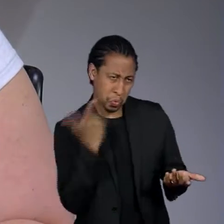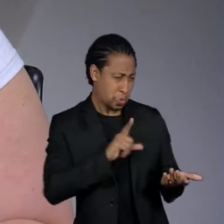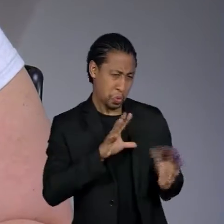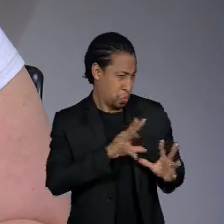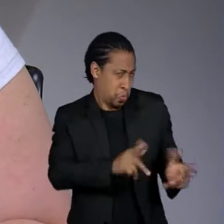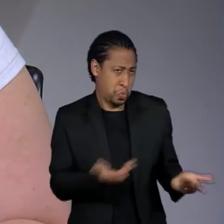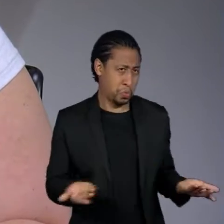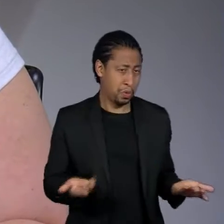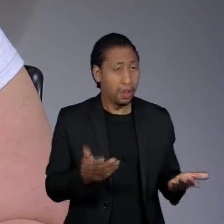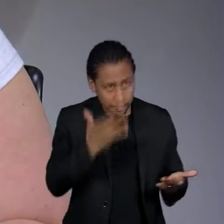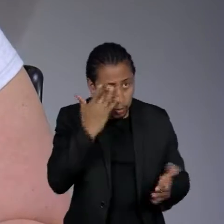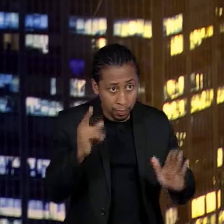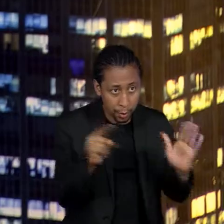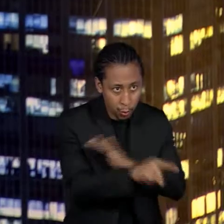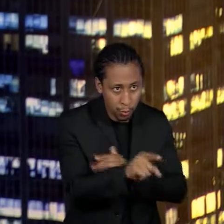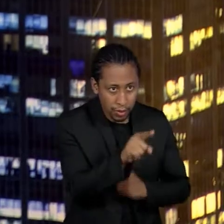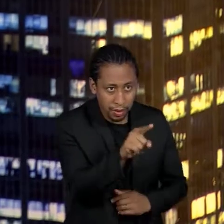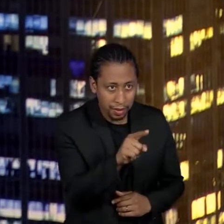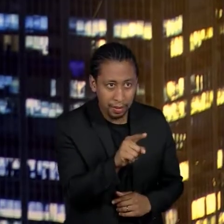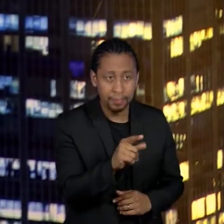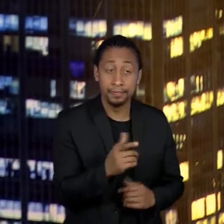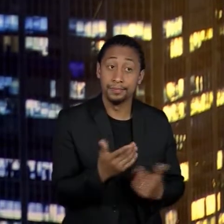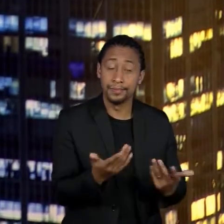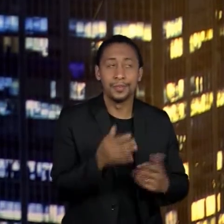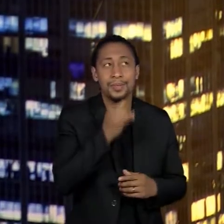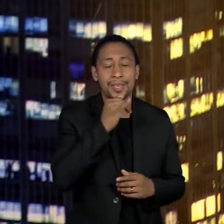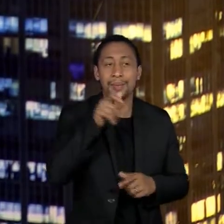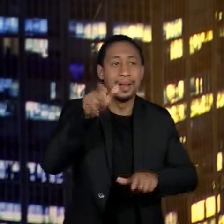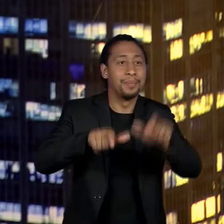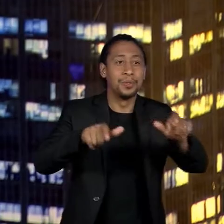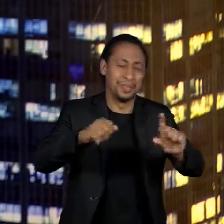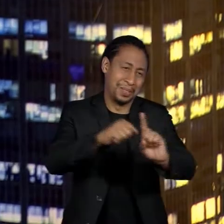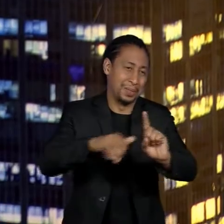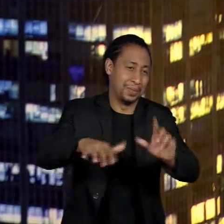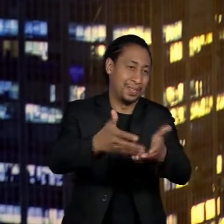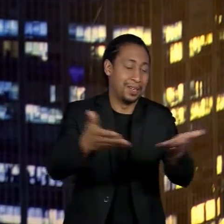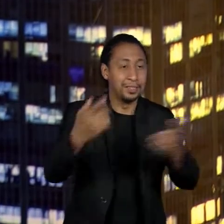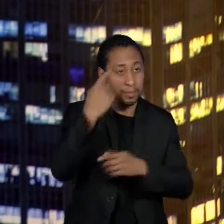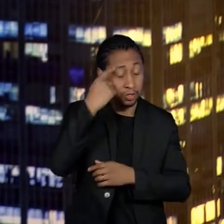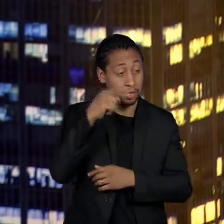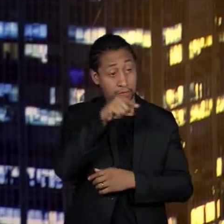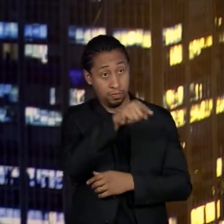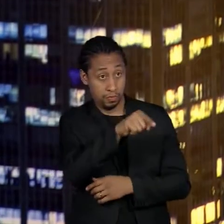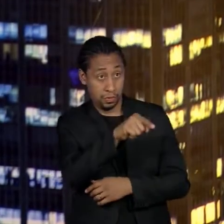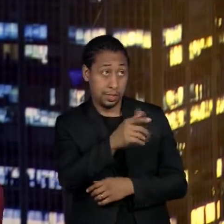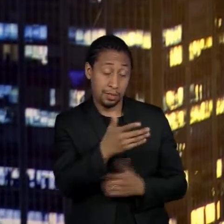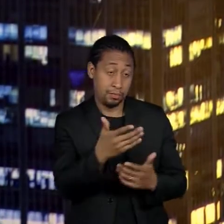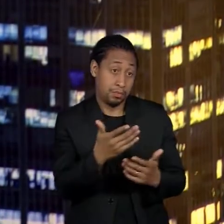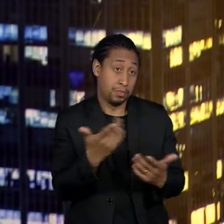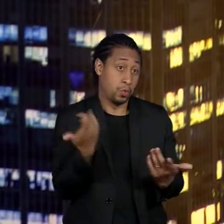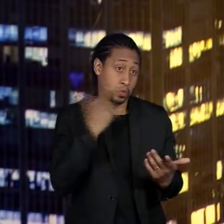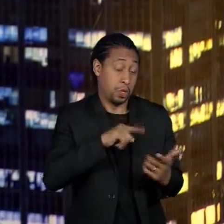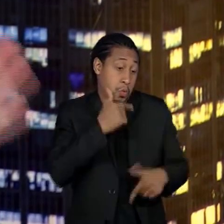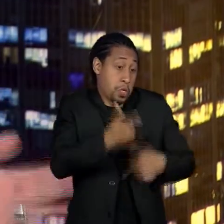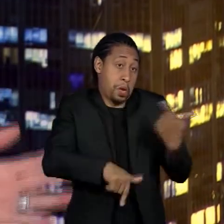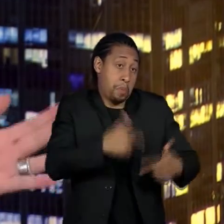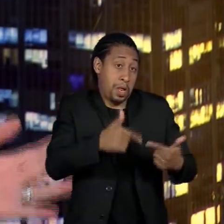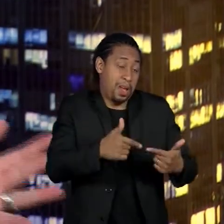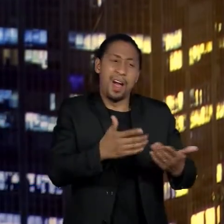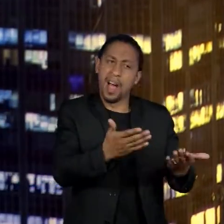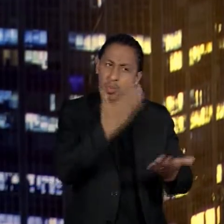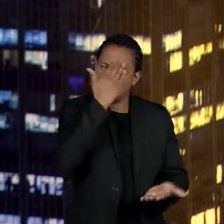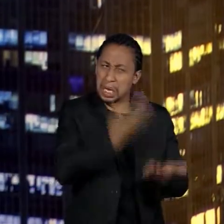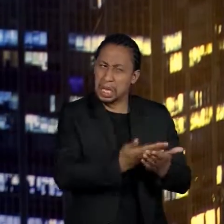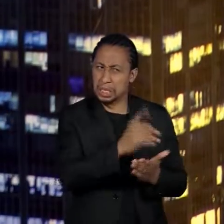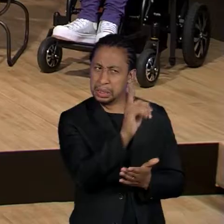essa pergunta para você. Quer dizer, na cabeça da sociedade, se você está produzindo, não é possível